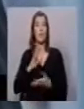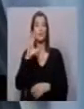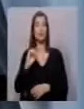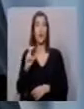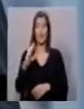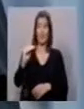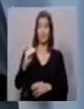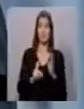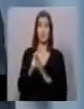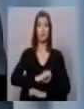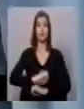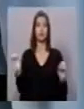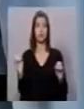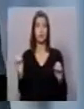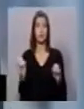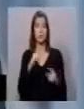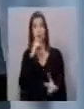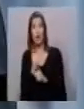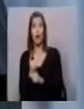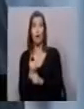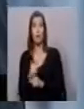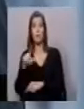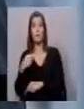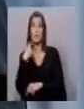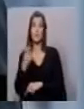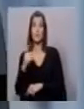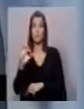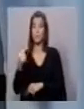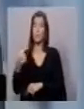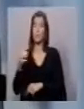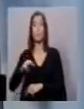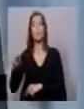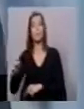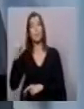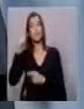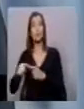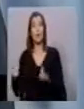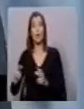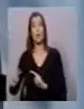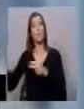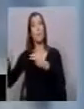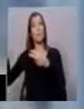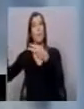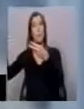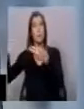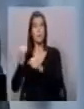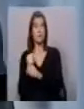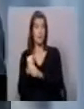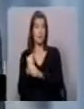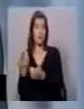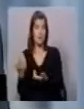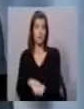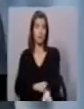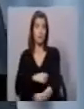tem qualquer atualização, e ao mesmo tempo admite 850 milhões para o Fundo de Resolução, o tal fundo para cobrir despesas